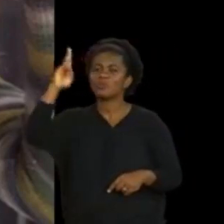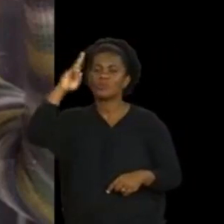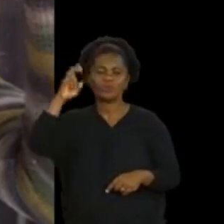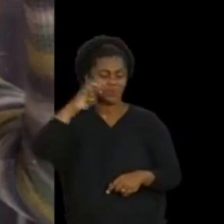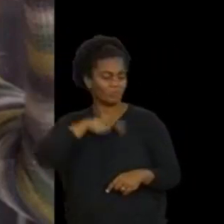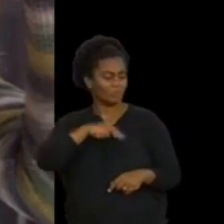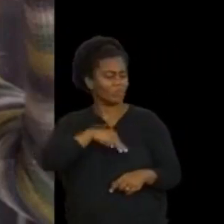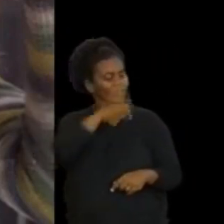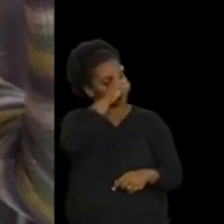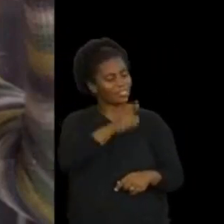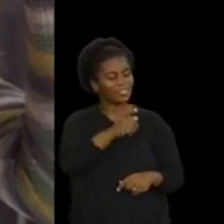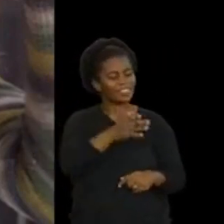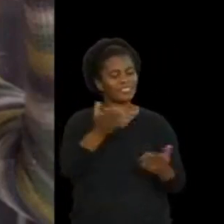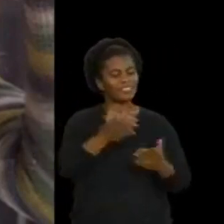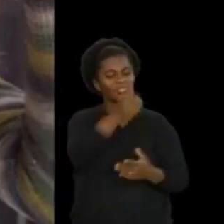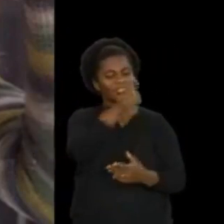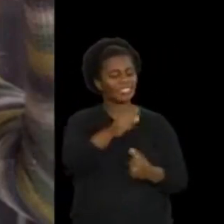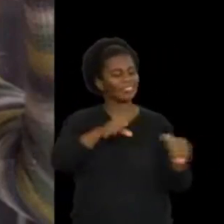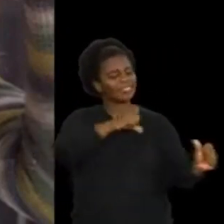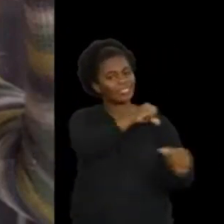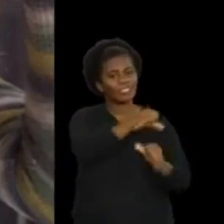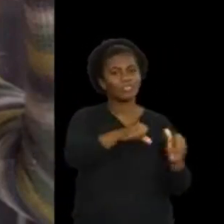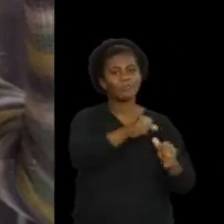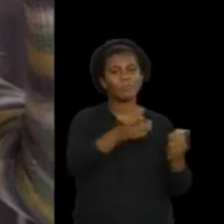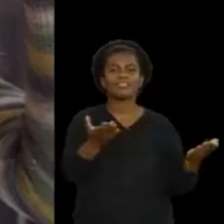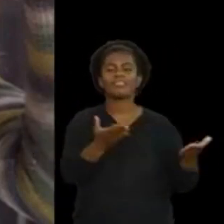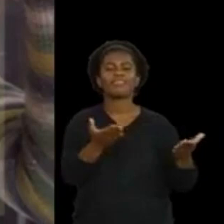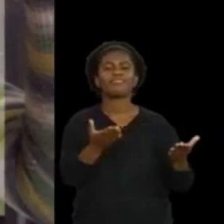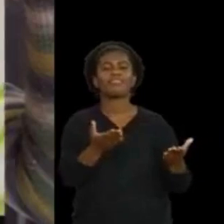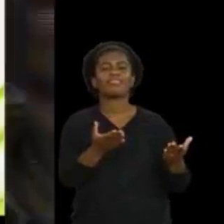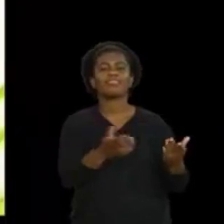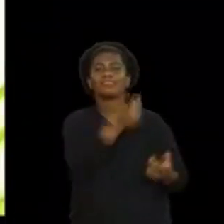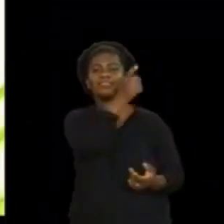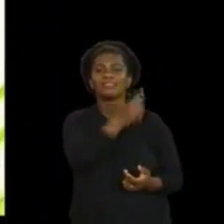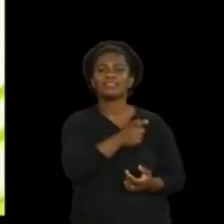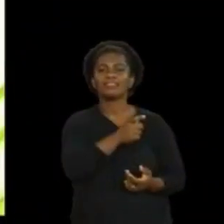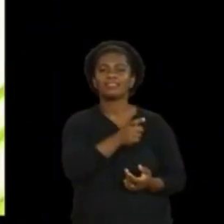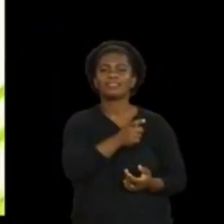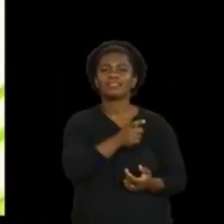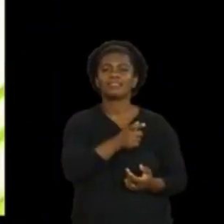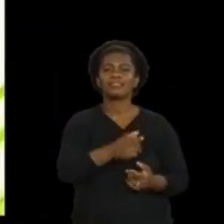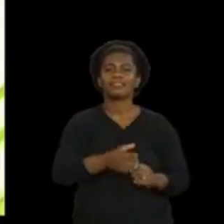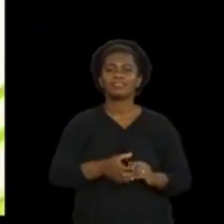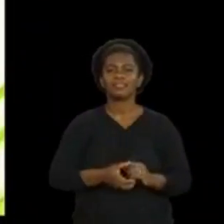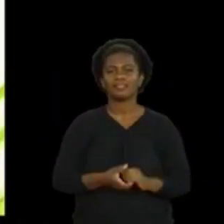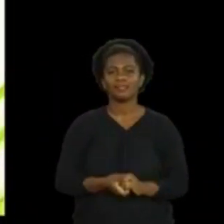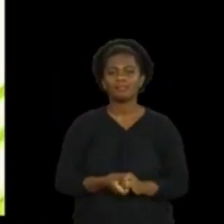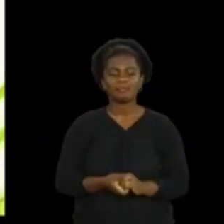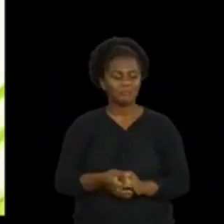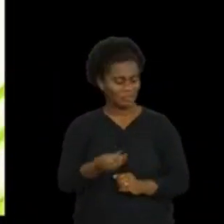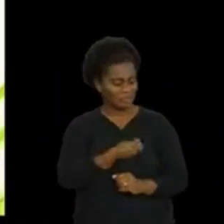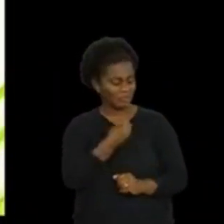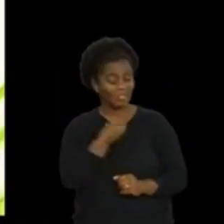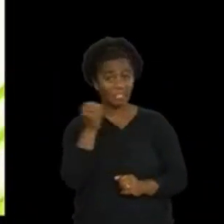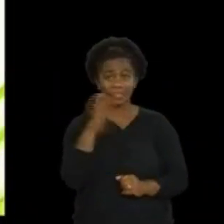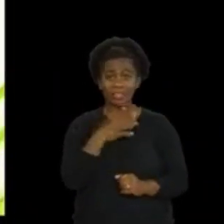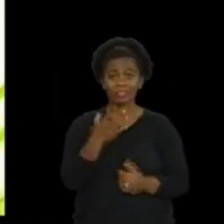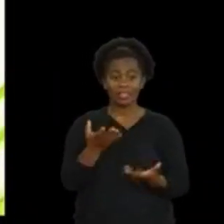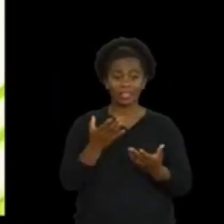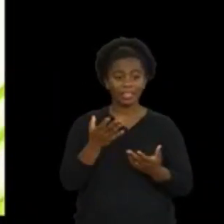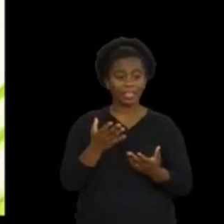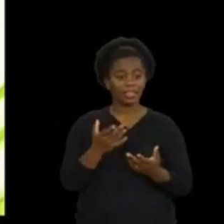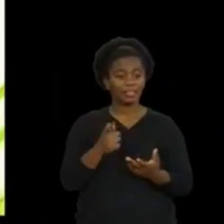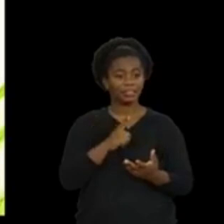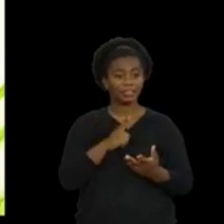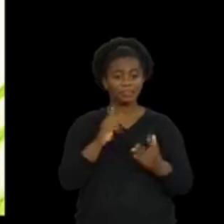ele transformado, mudado, né? Põe a foto aí, por favor. Hoje está aí ele com uma vida nova, querendo construir a